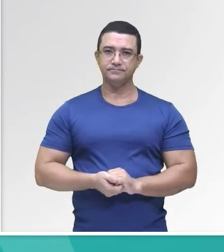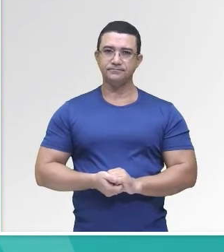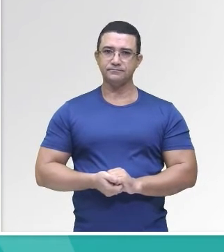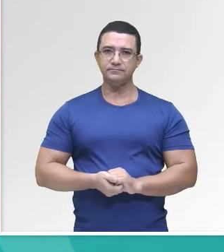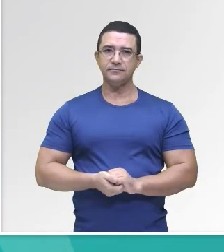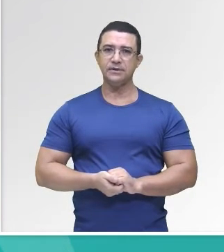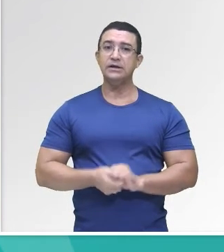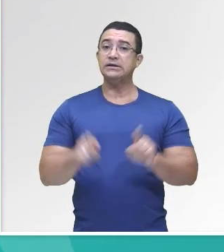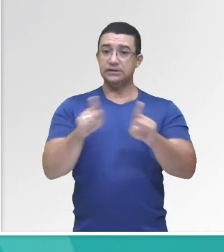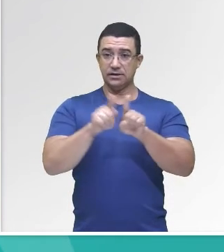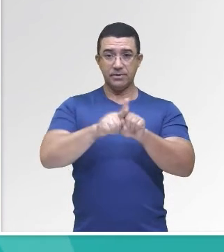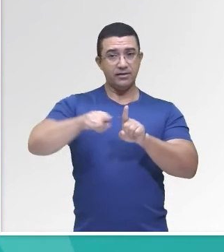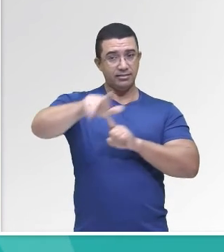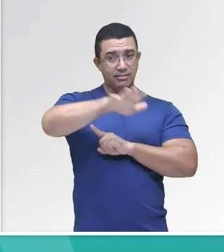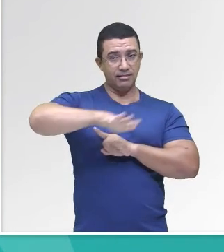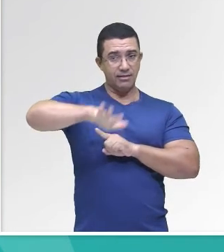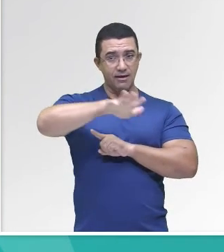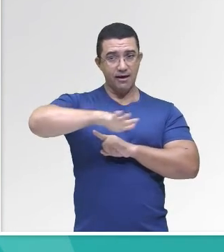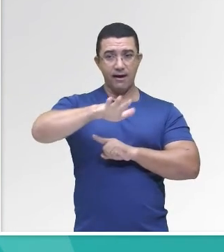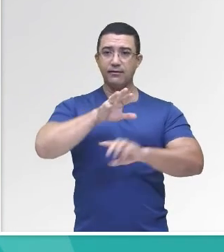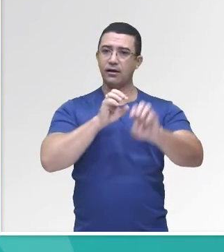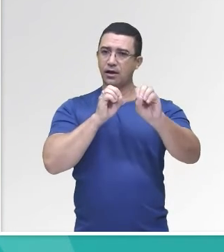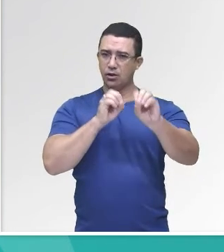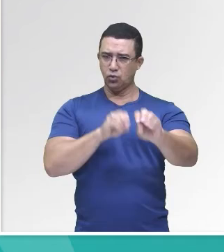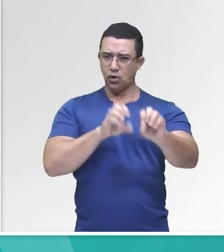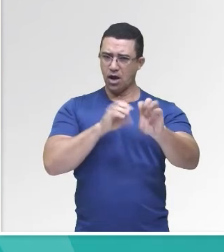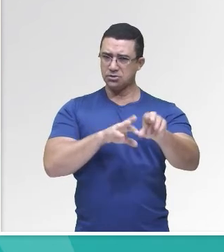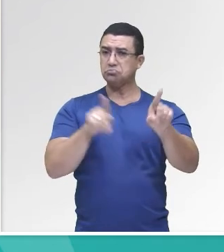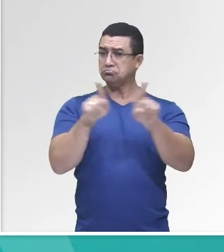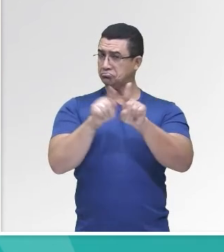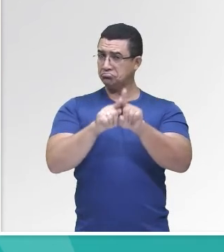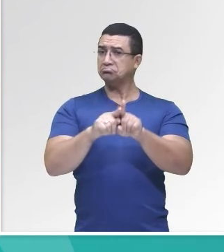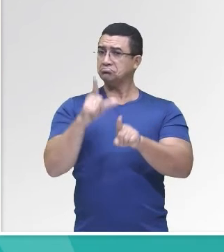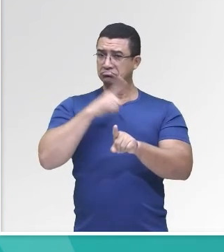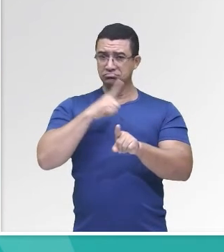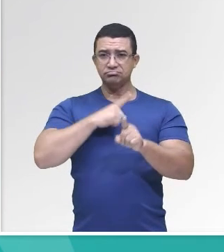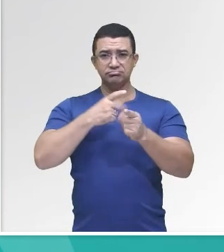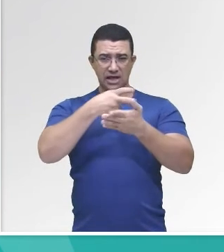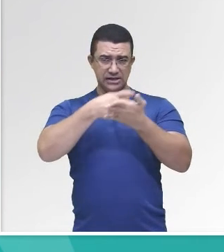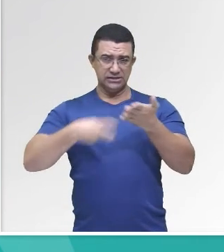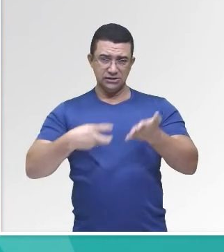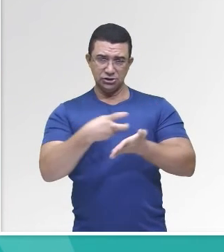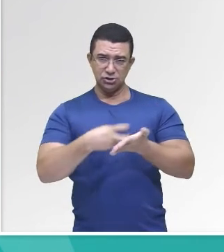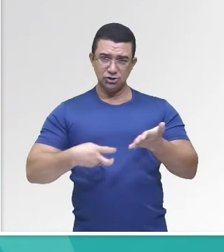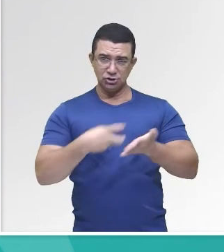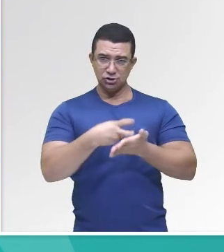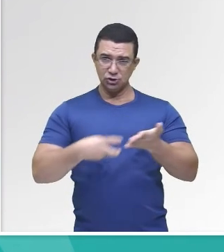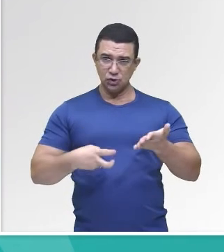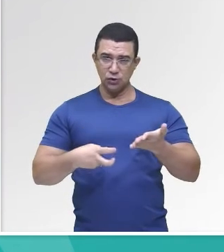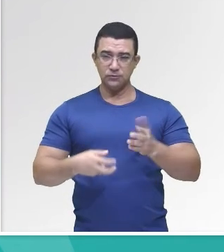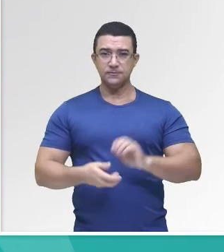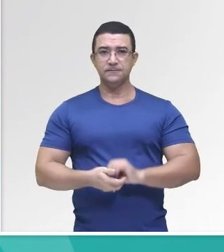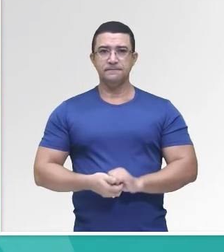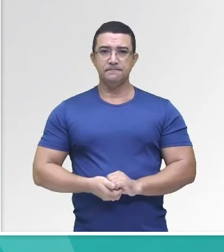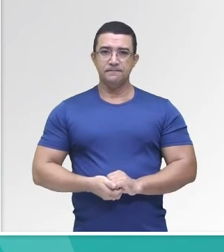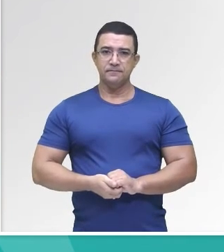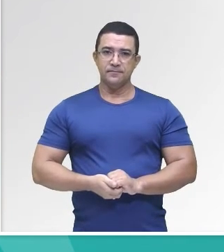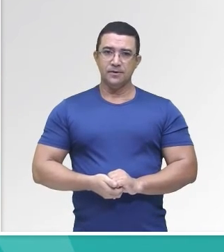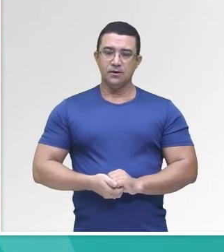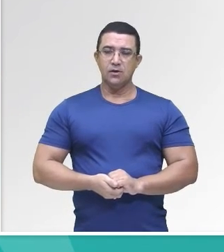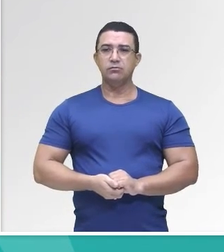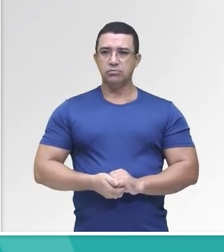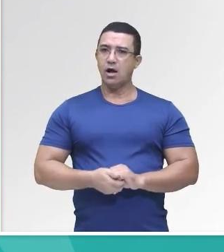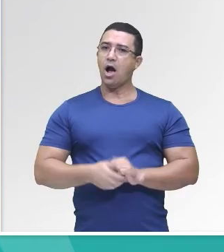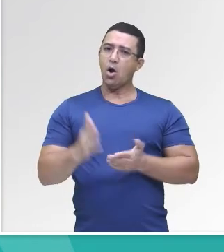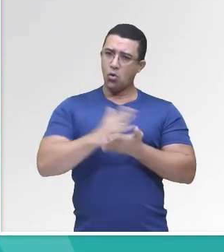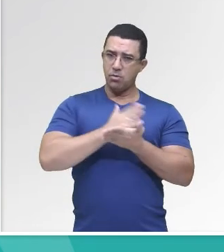locais e hasta em educação, né? E até em educação. Muitas pessoas